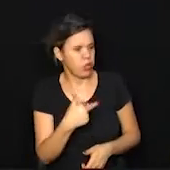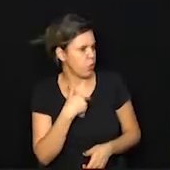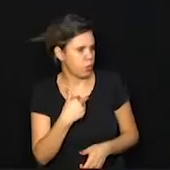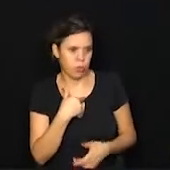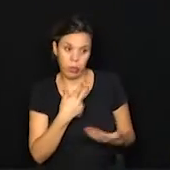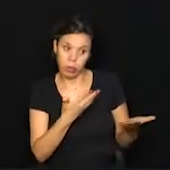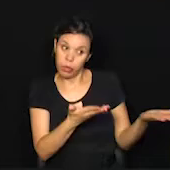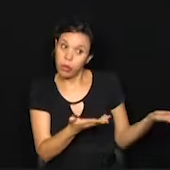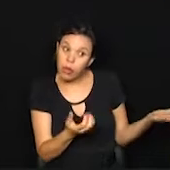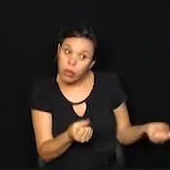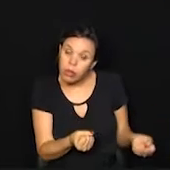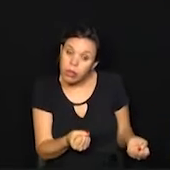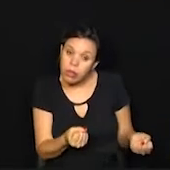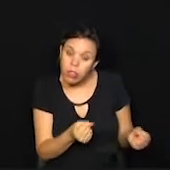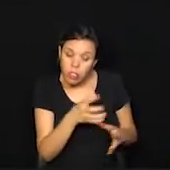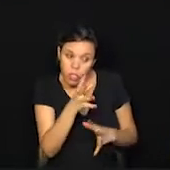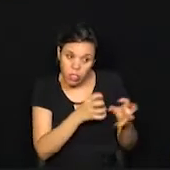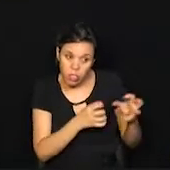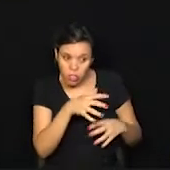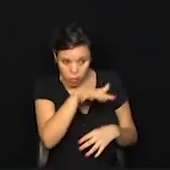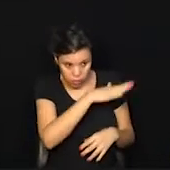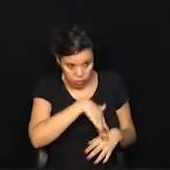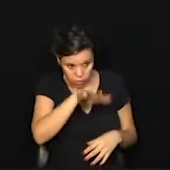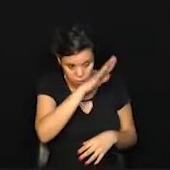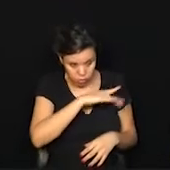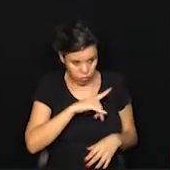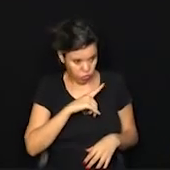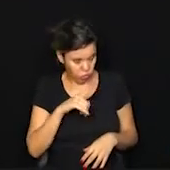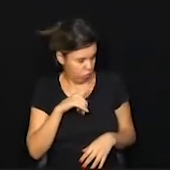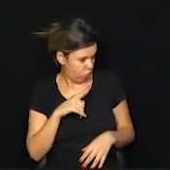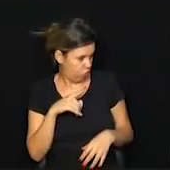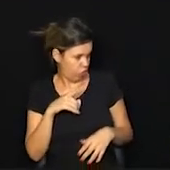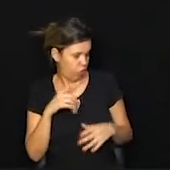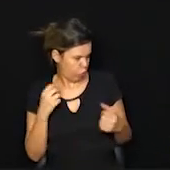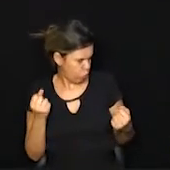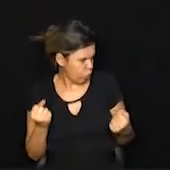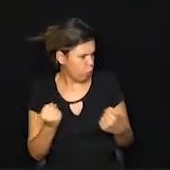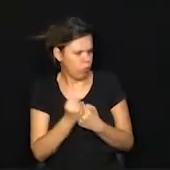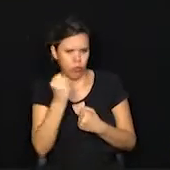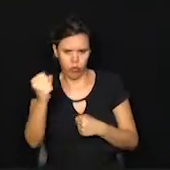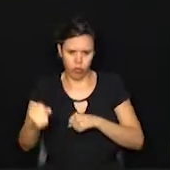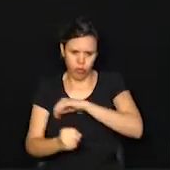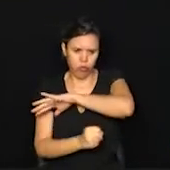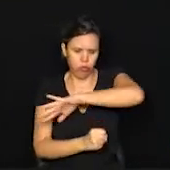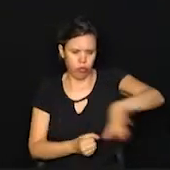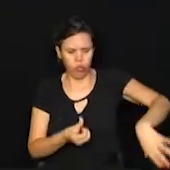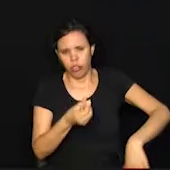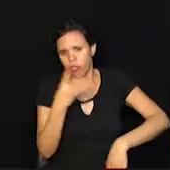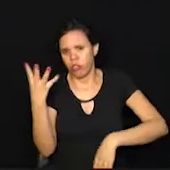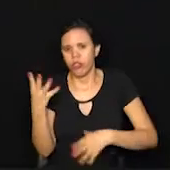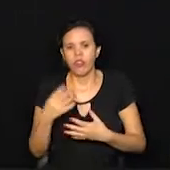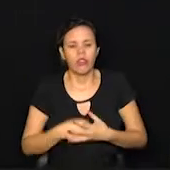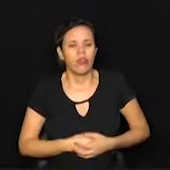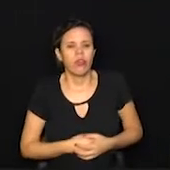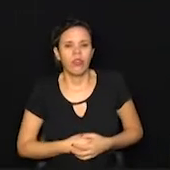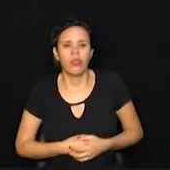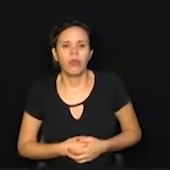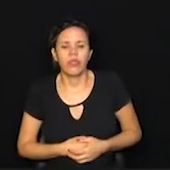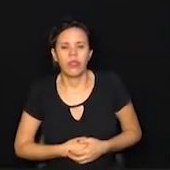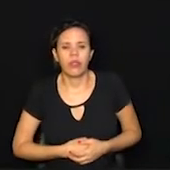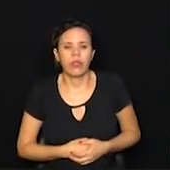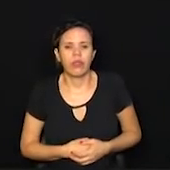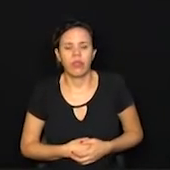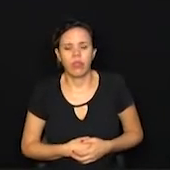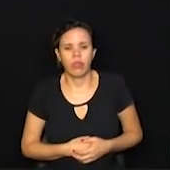pode era uma briga entre eles era uma briga entre os que tinham de alguma maneira apoiado o golpe de 64 mas que já não